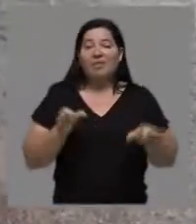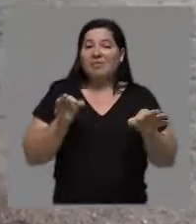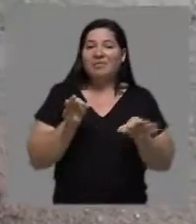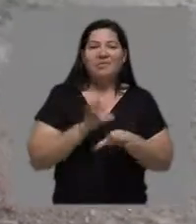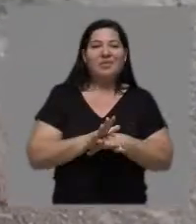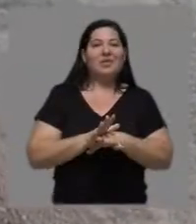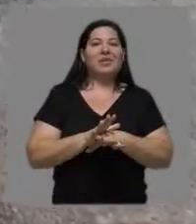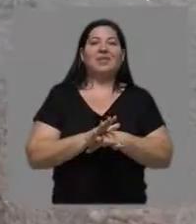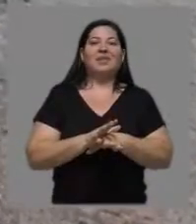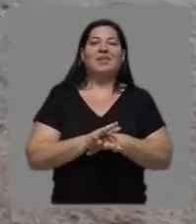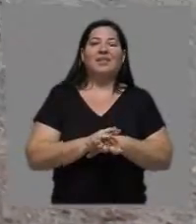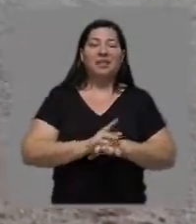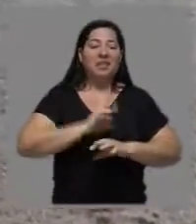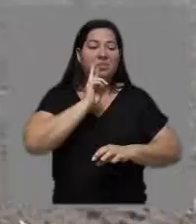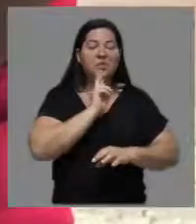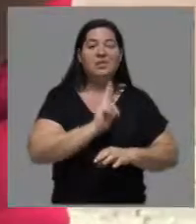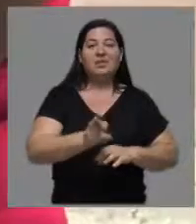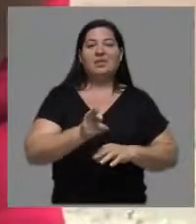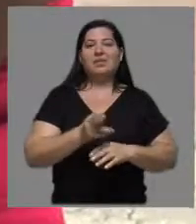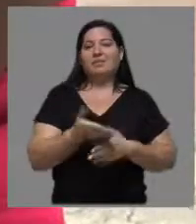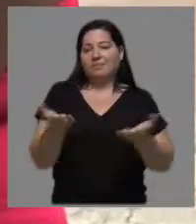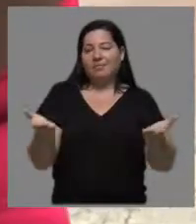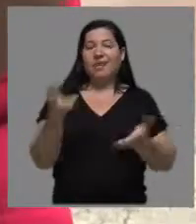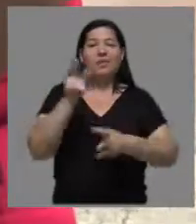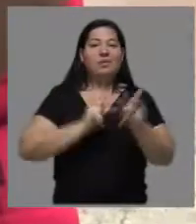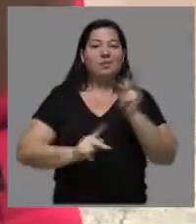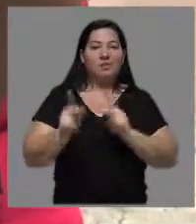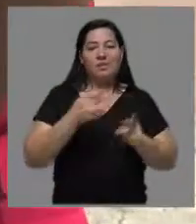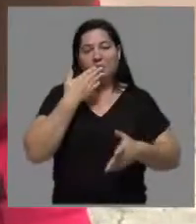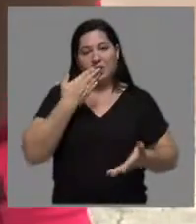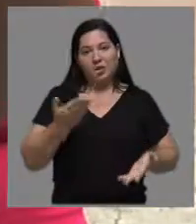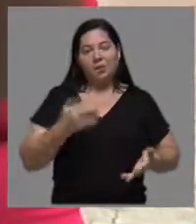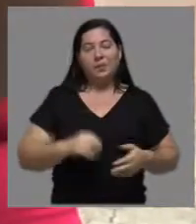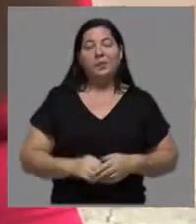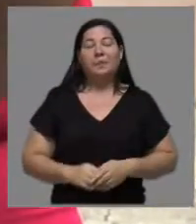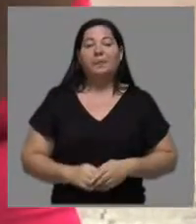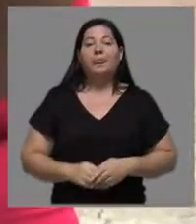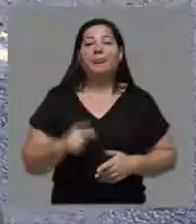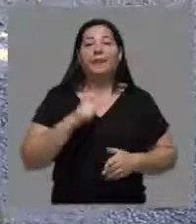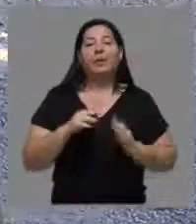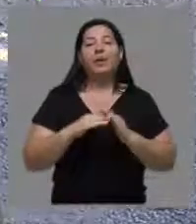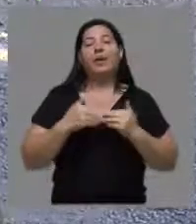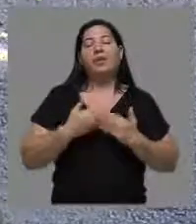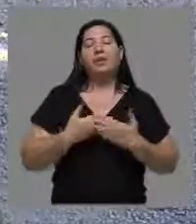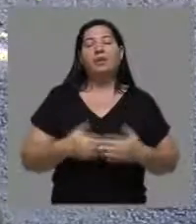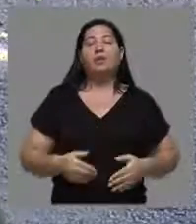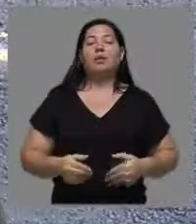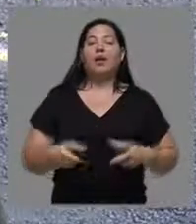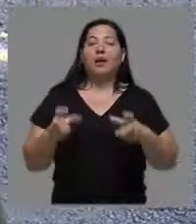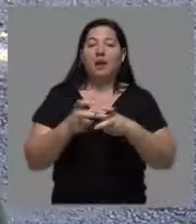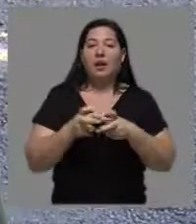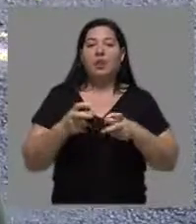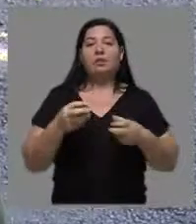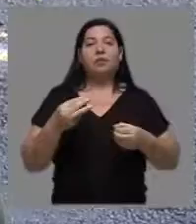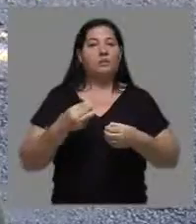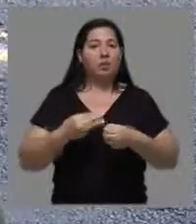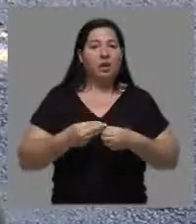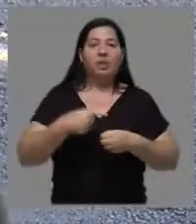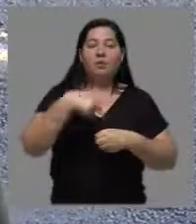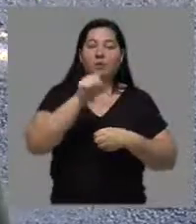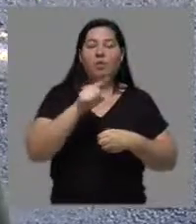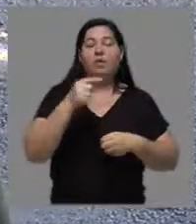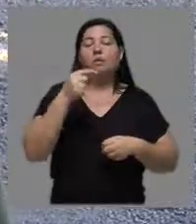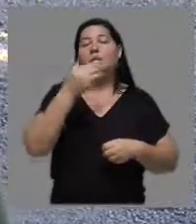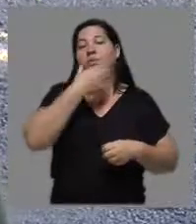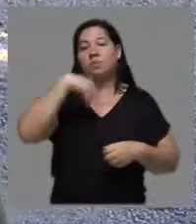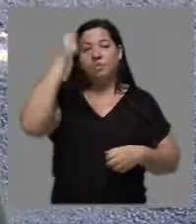a população quanto a essa solicitação. Temos também um requerimento junto à Câmara Municipal, encaminhado para o prefeito,